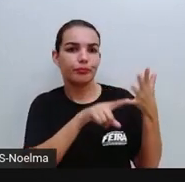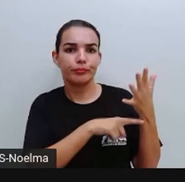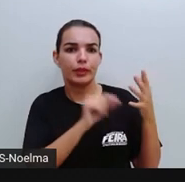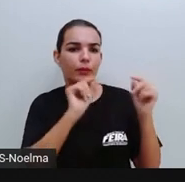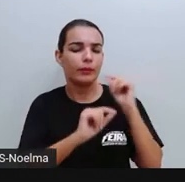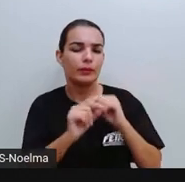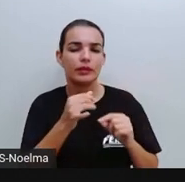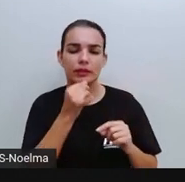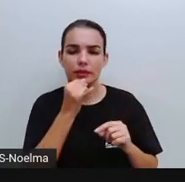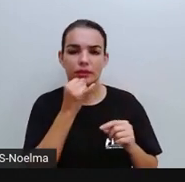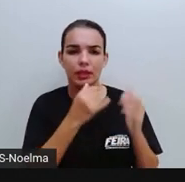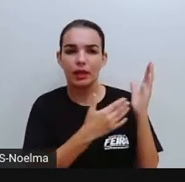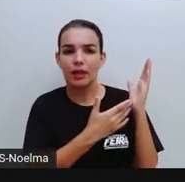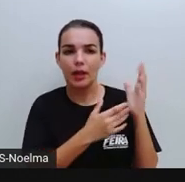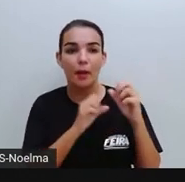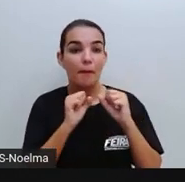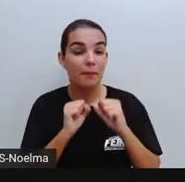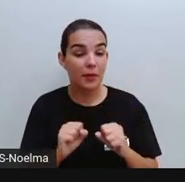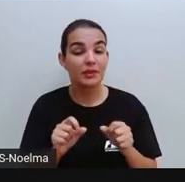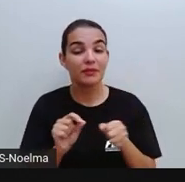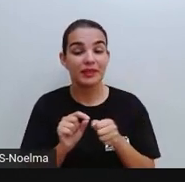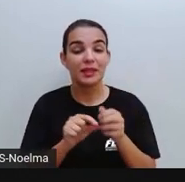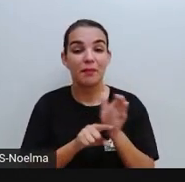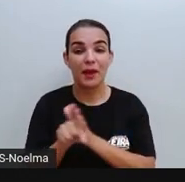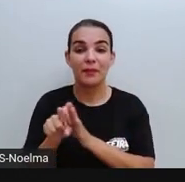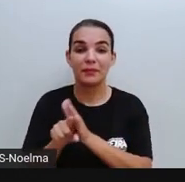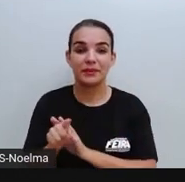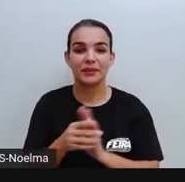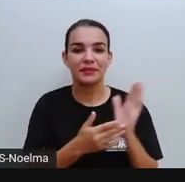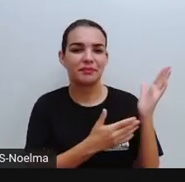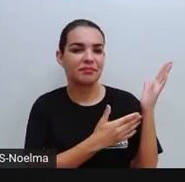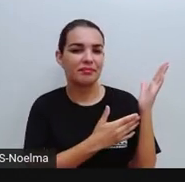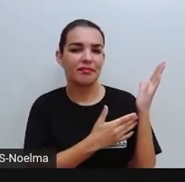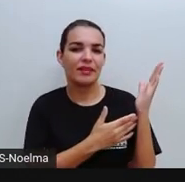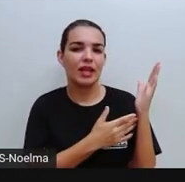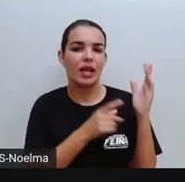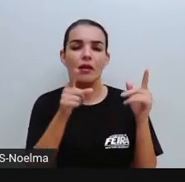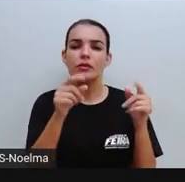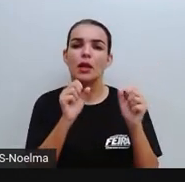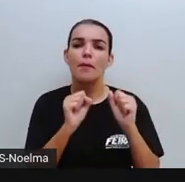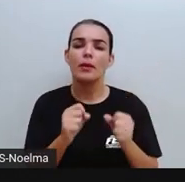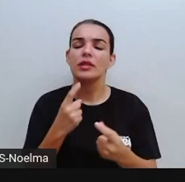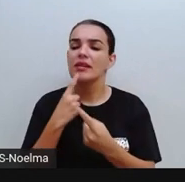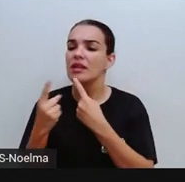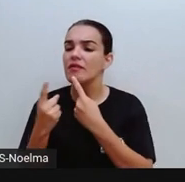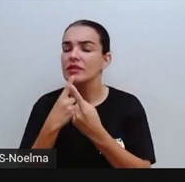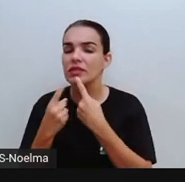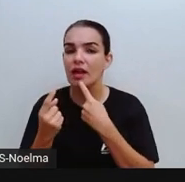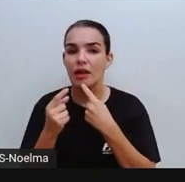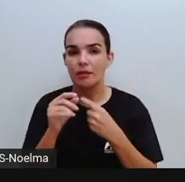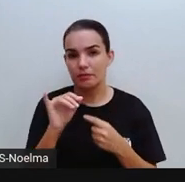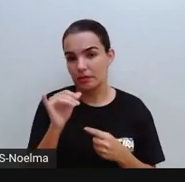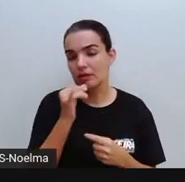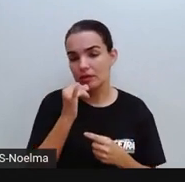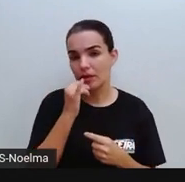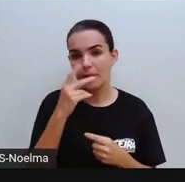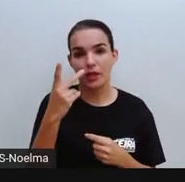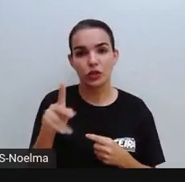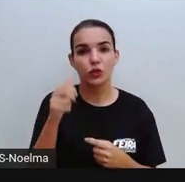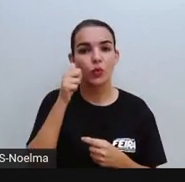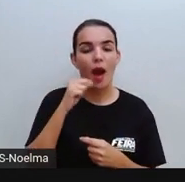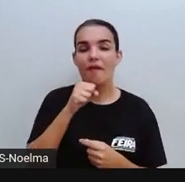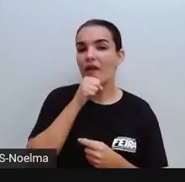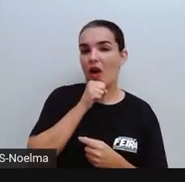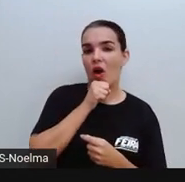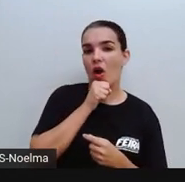exemplo e vocês também podem fazer um robô Oi Lucas e é vocês podem entrevistar alguém então por exemplo você pode entrevistar